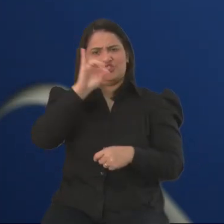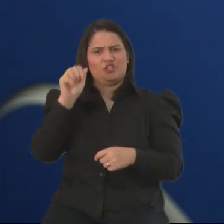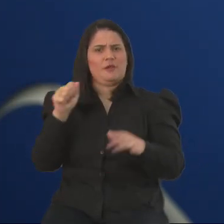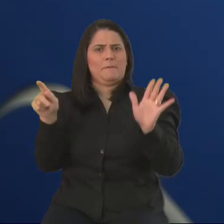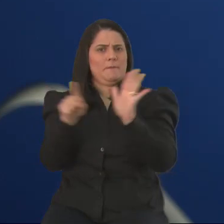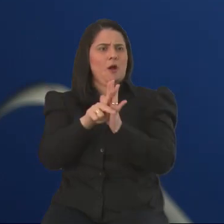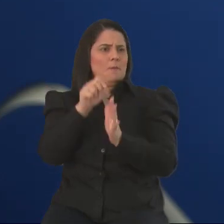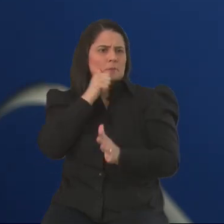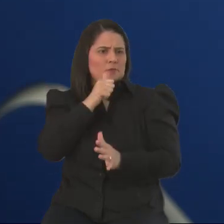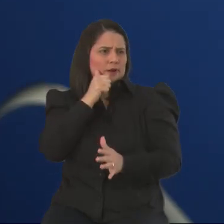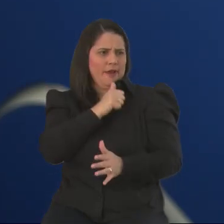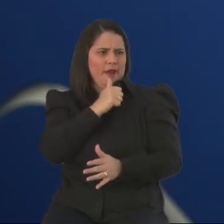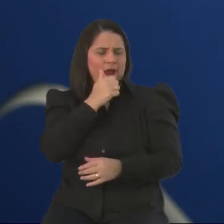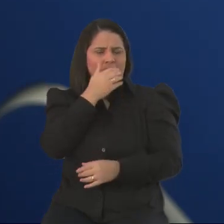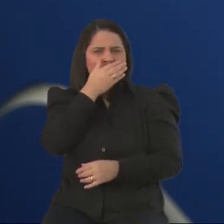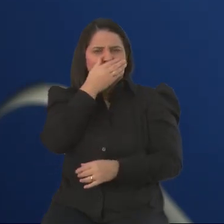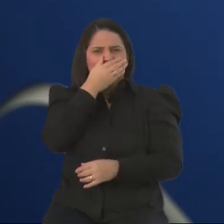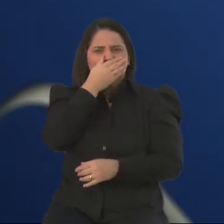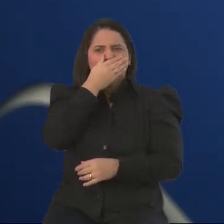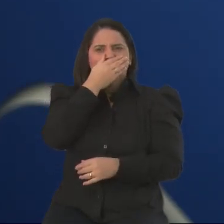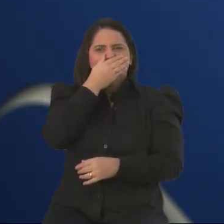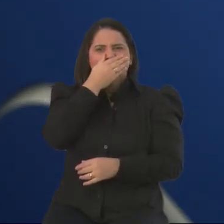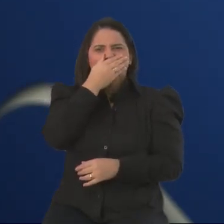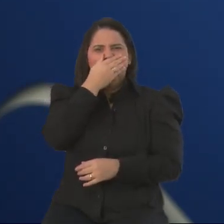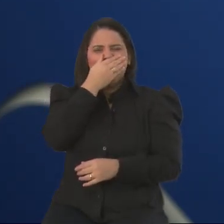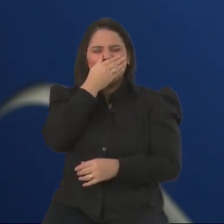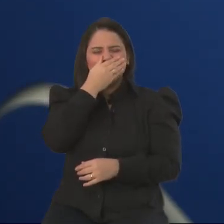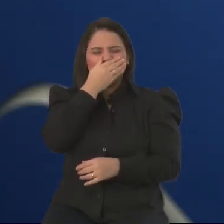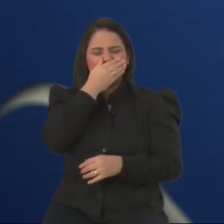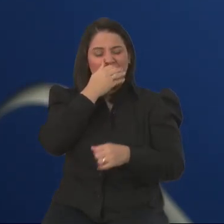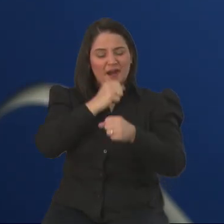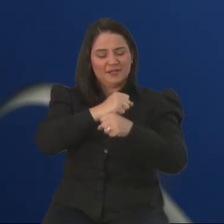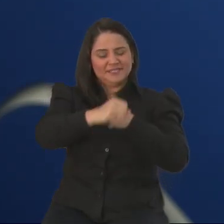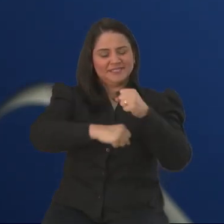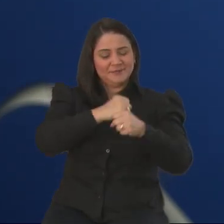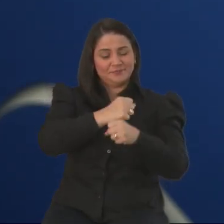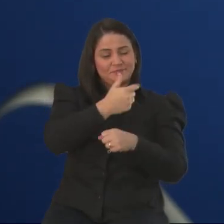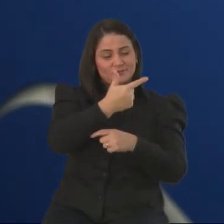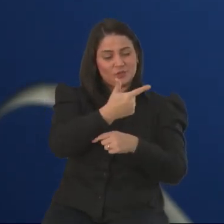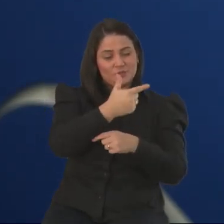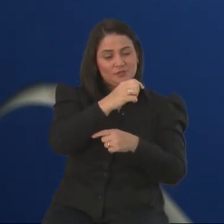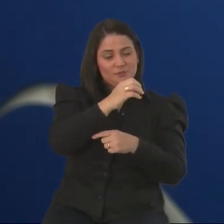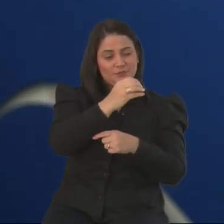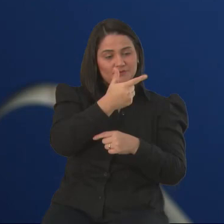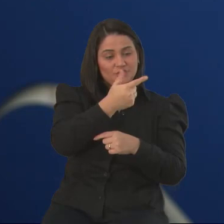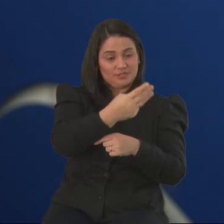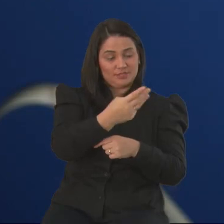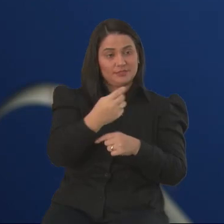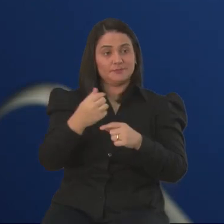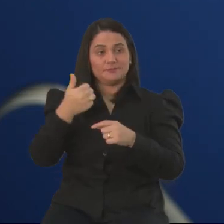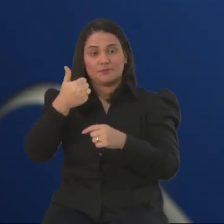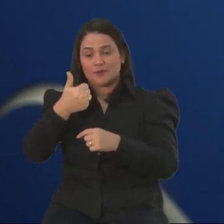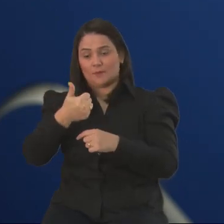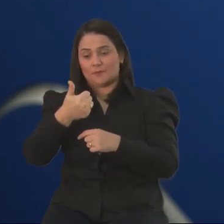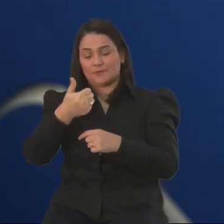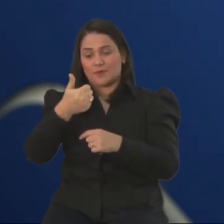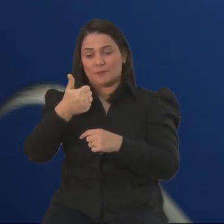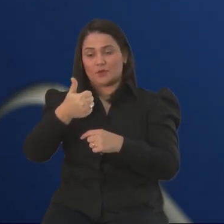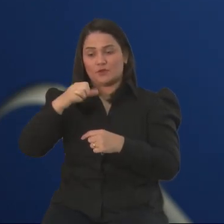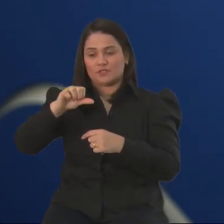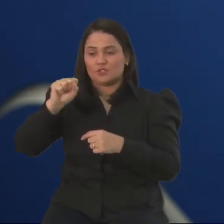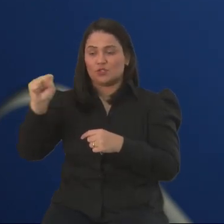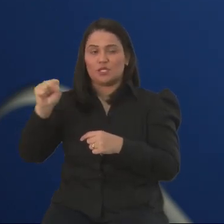Estamos em 2023 e a Constituição, desde 1988, nos diz que somos iguais. E ainda